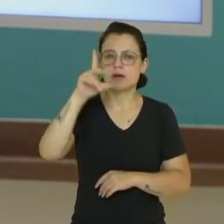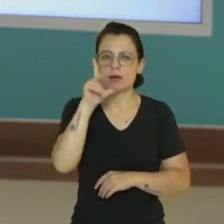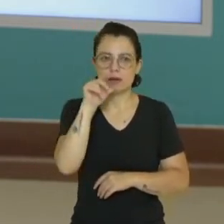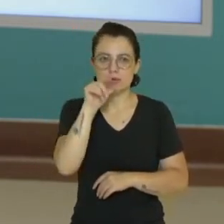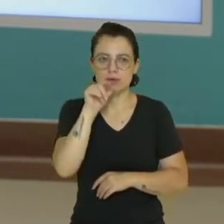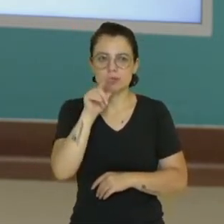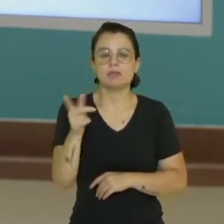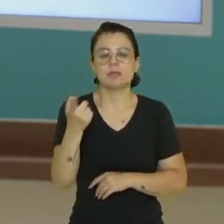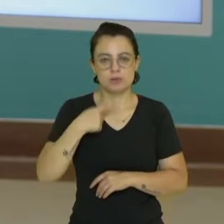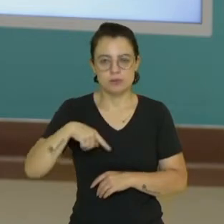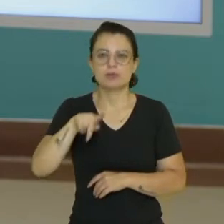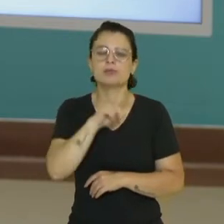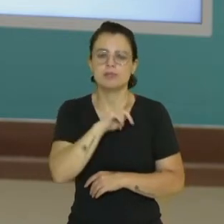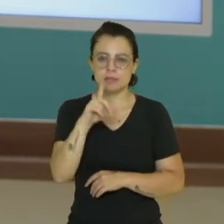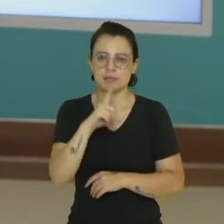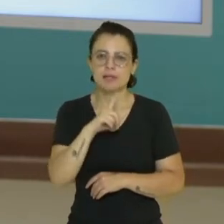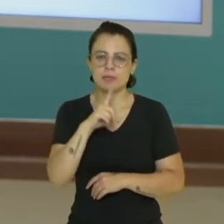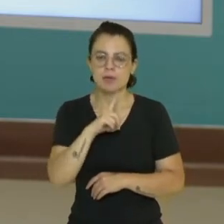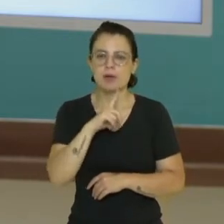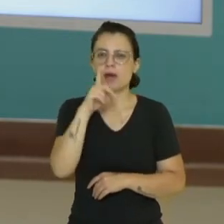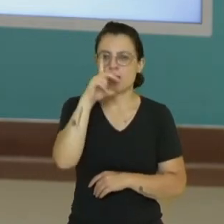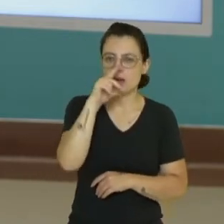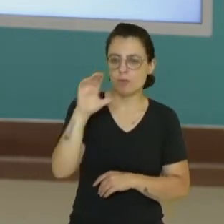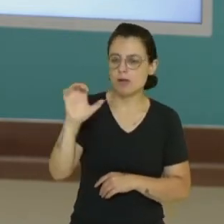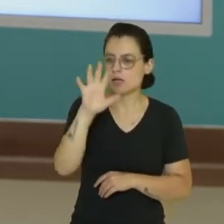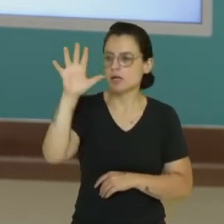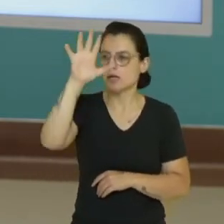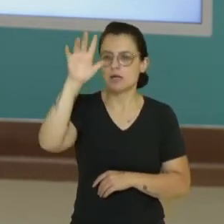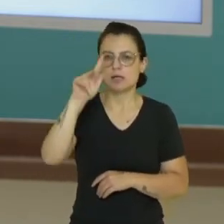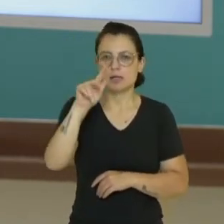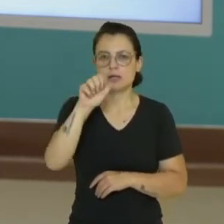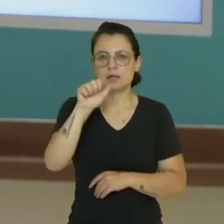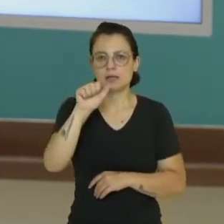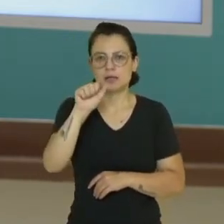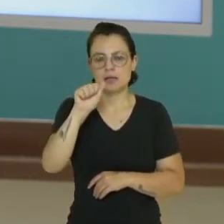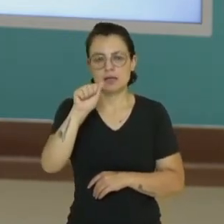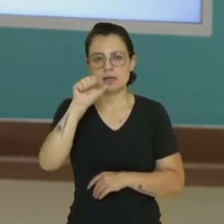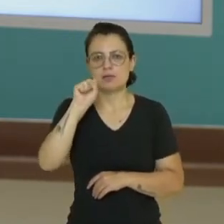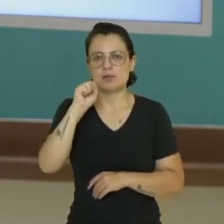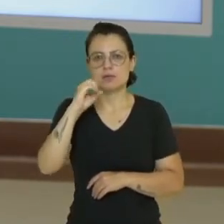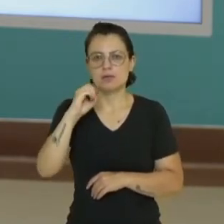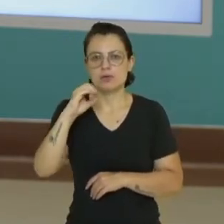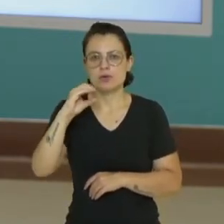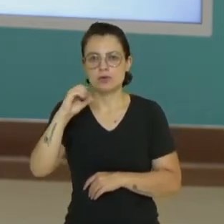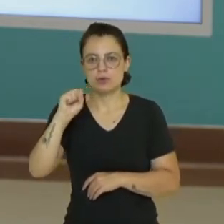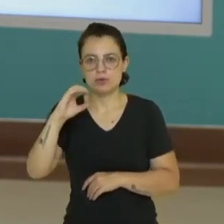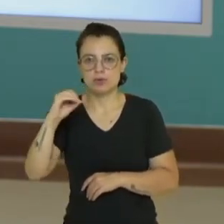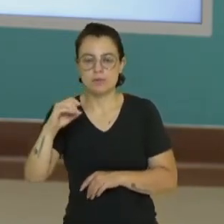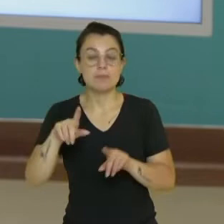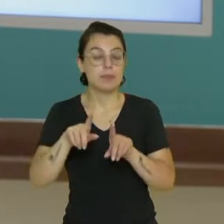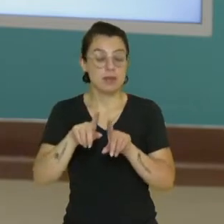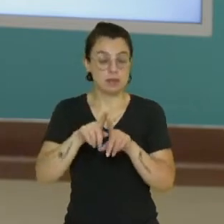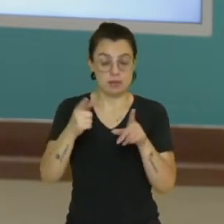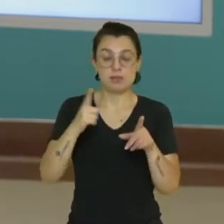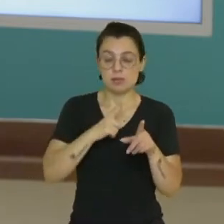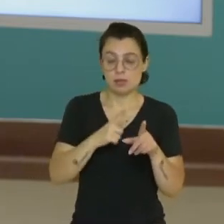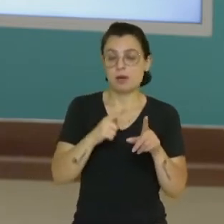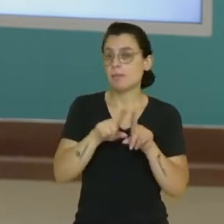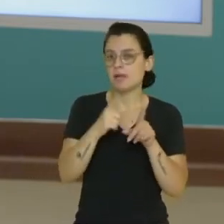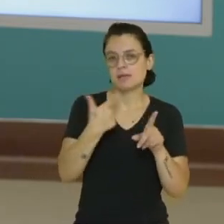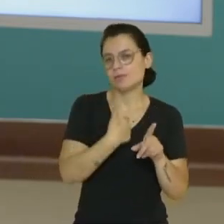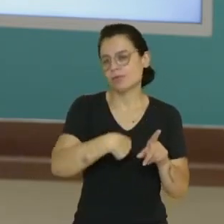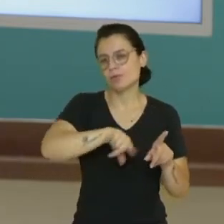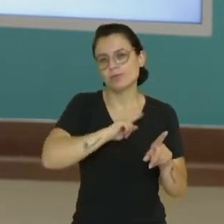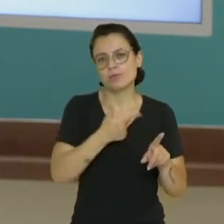tínhamos a água no estado gasoso na atmosfera, mas não tínhamos, por exemplo, o oxigênio que